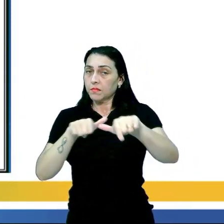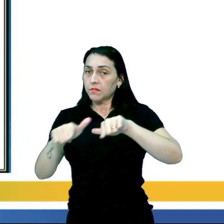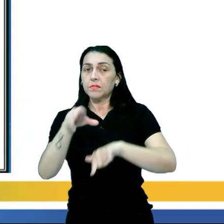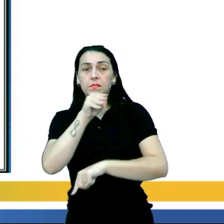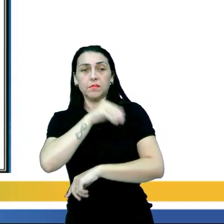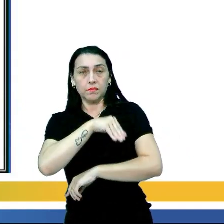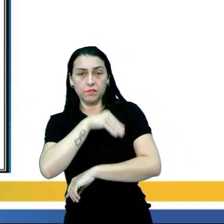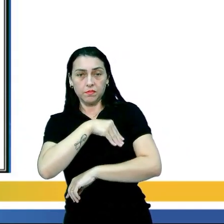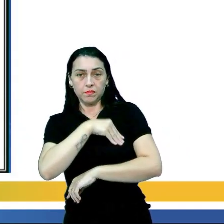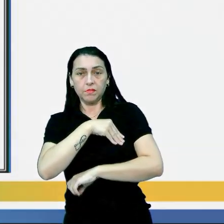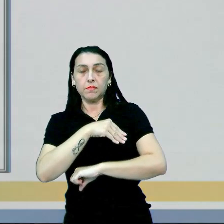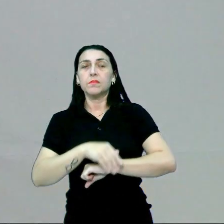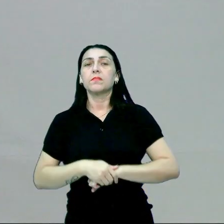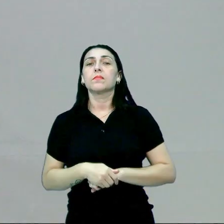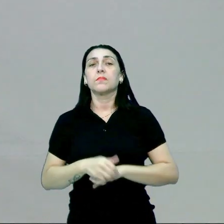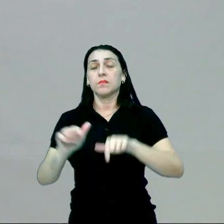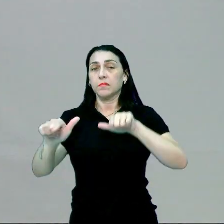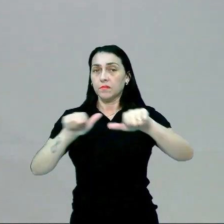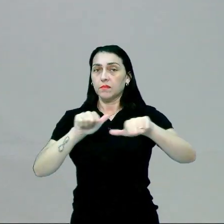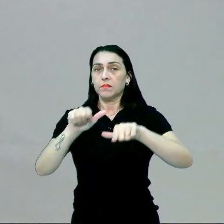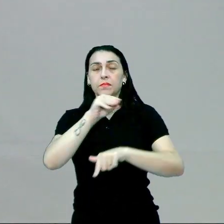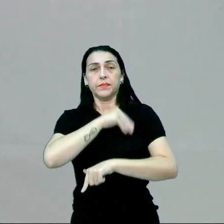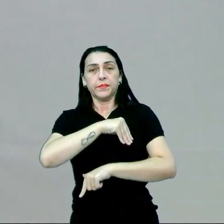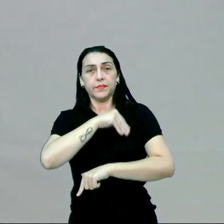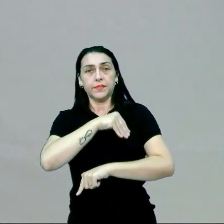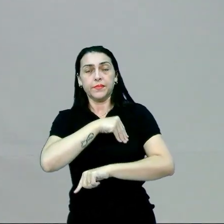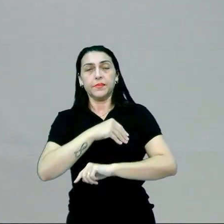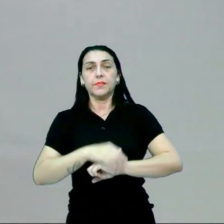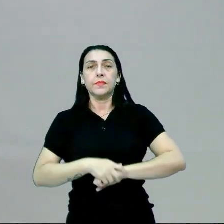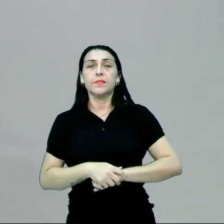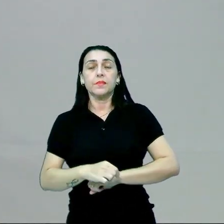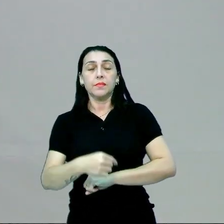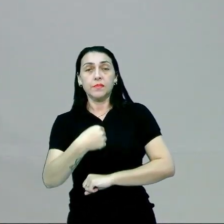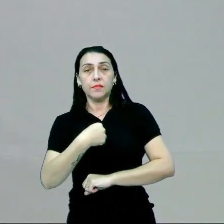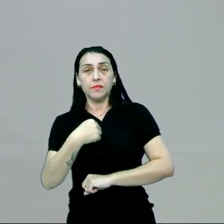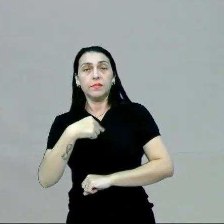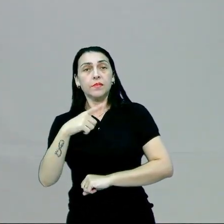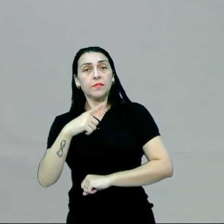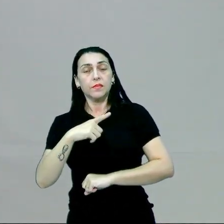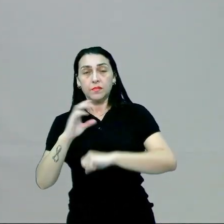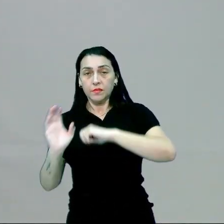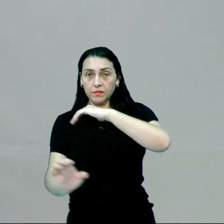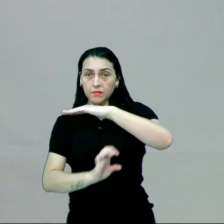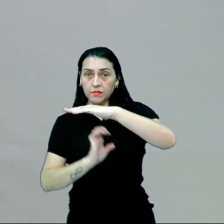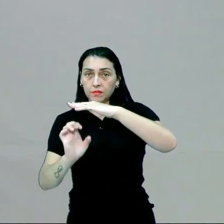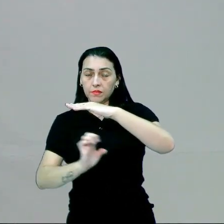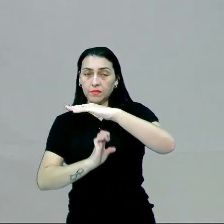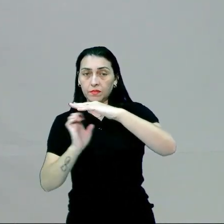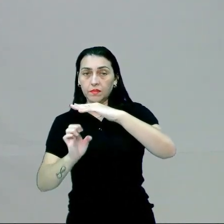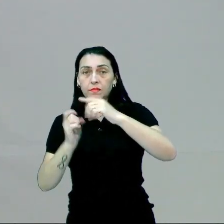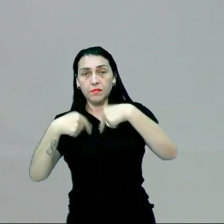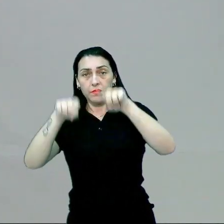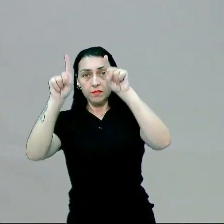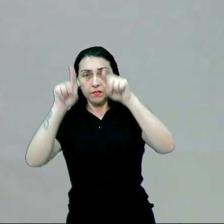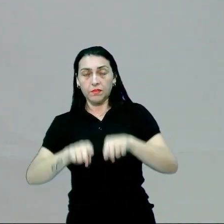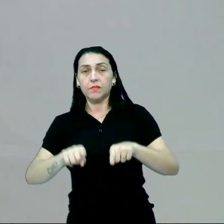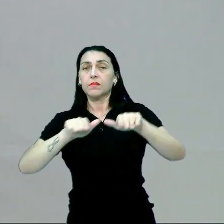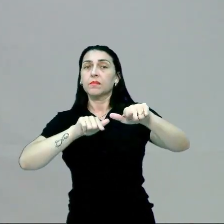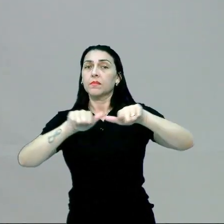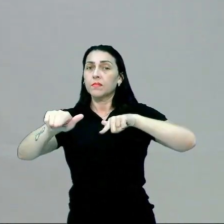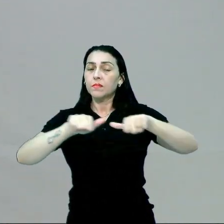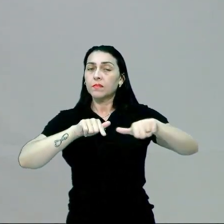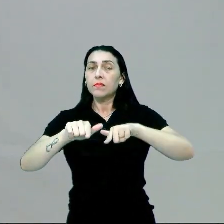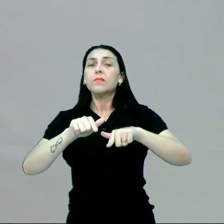trabalho assalariado. Pelo trabalho assalariado, então eu, tendo uma empresa, eu coloco funcionários para